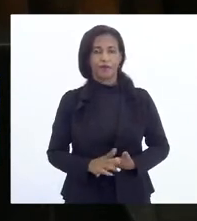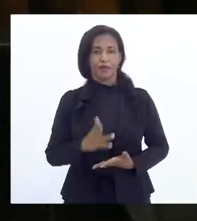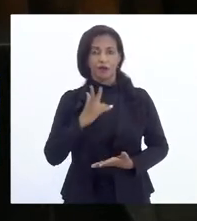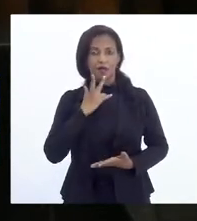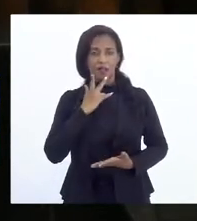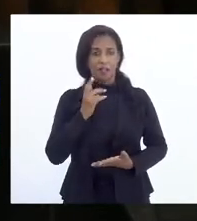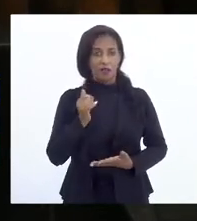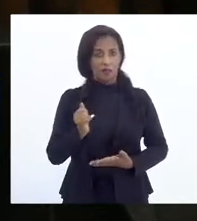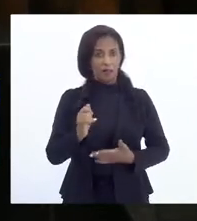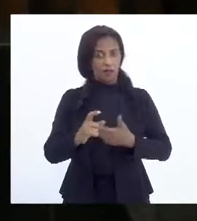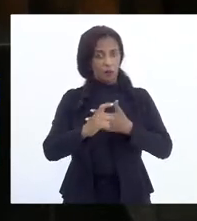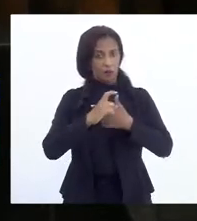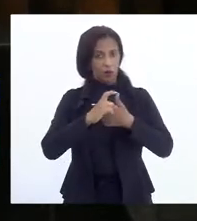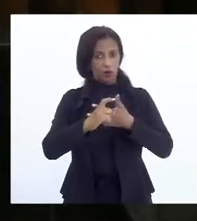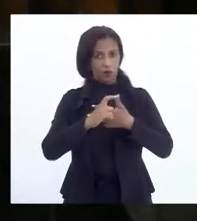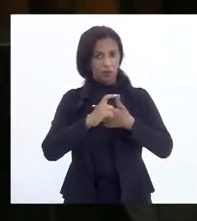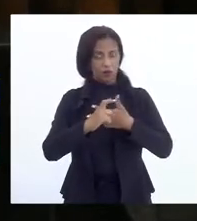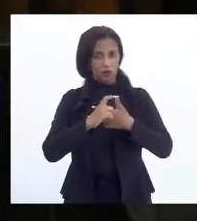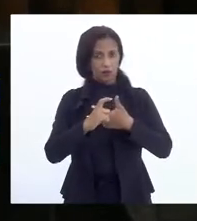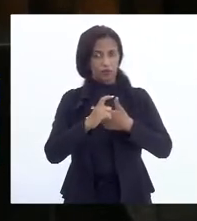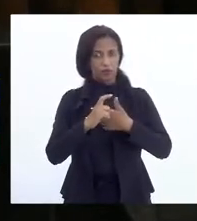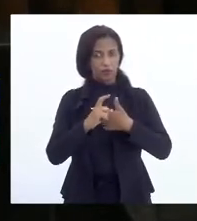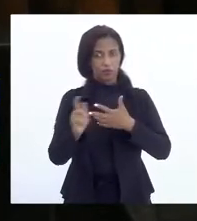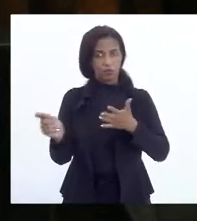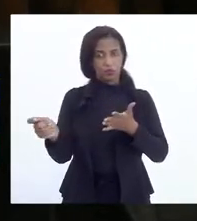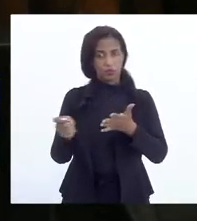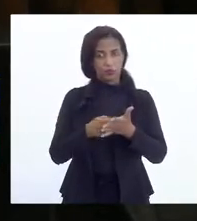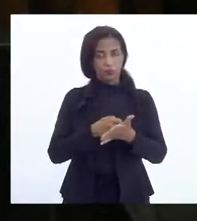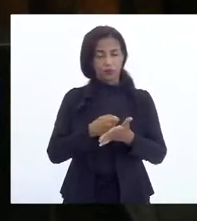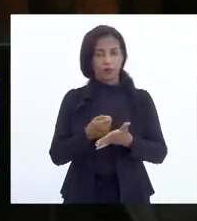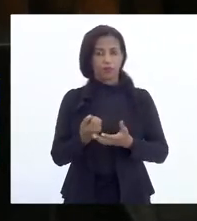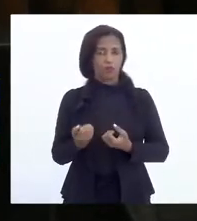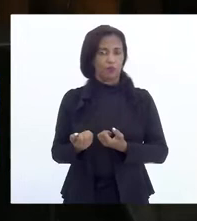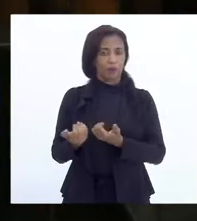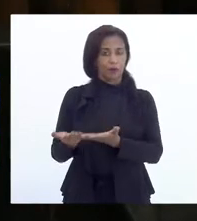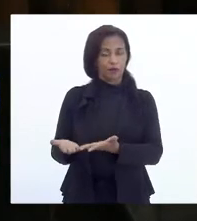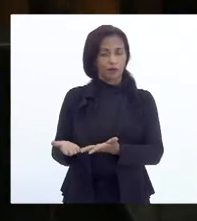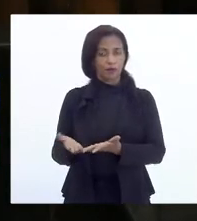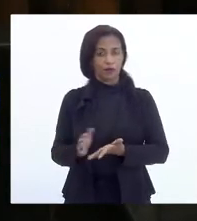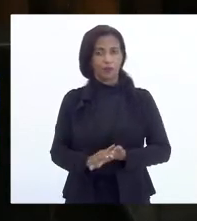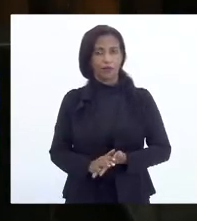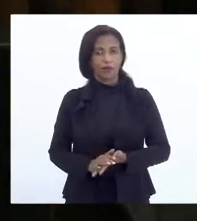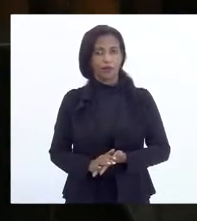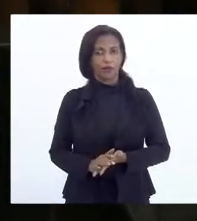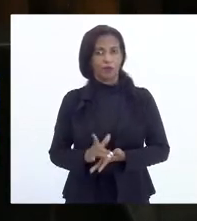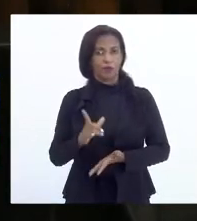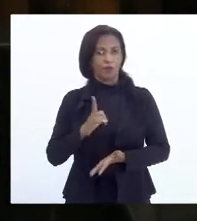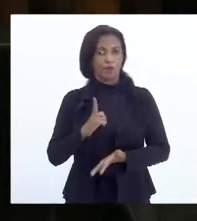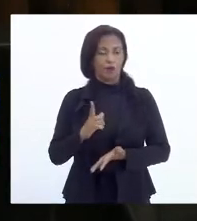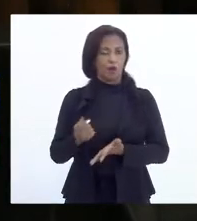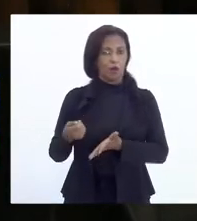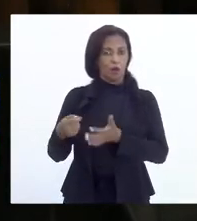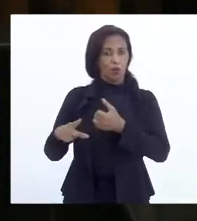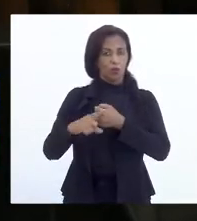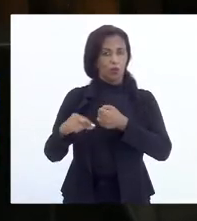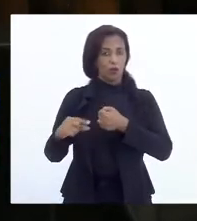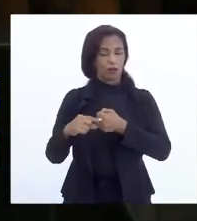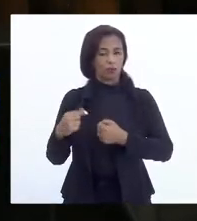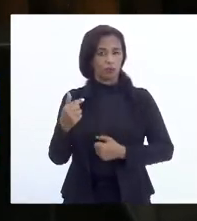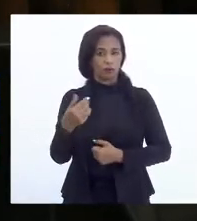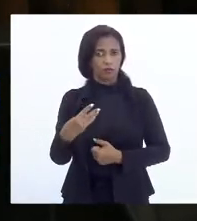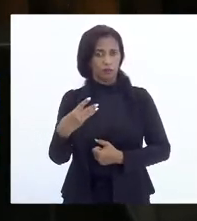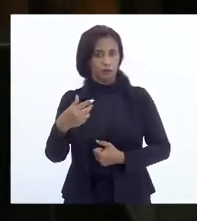fica o Poder Executivo autorizada a conceder, para efeito do disposto do artigo